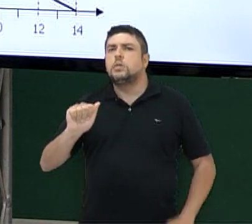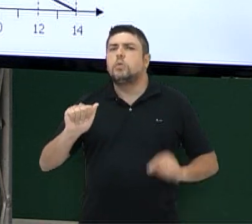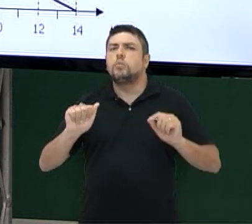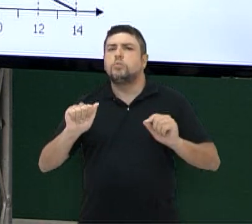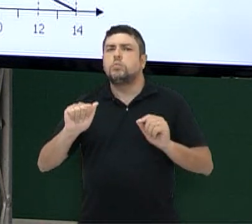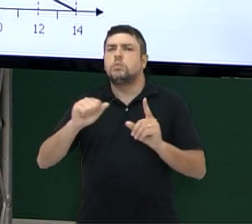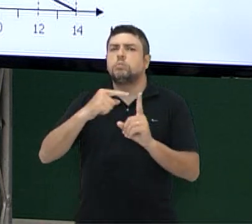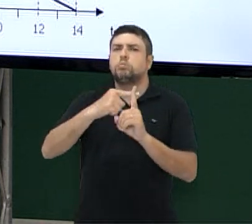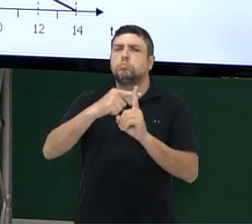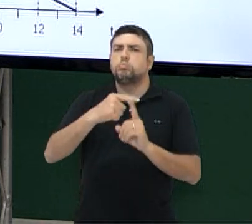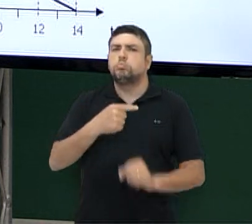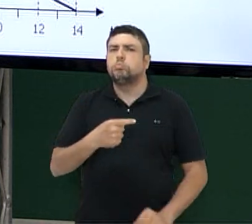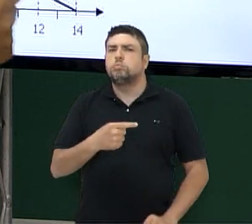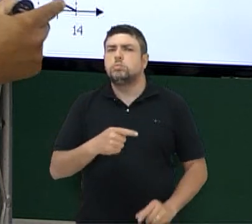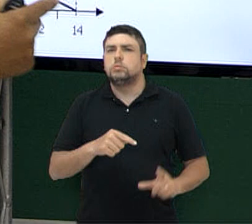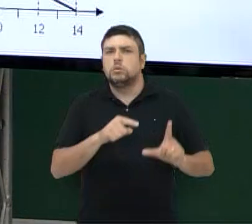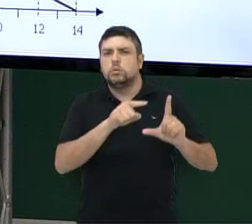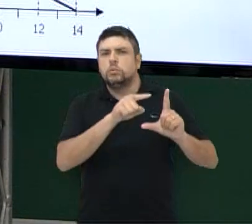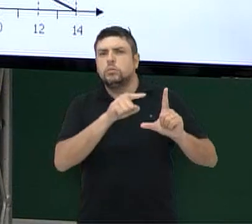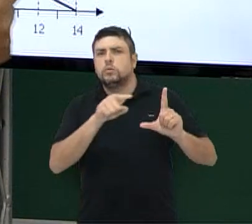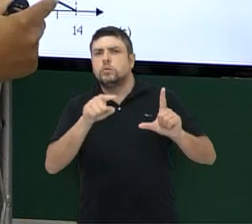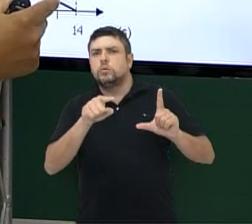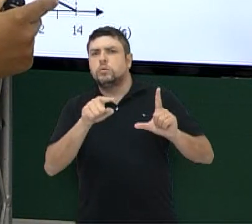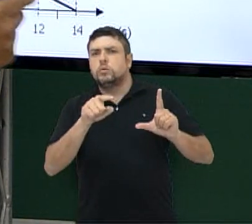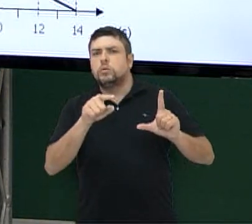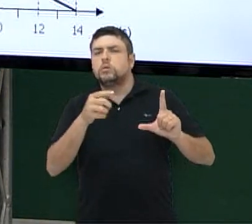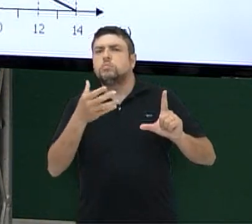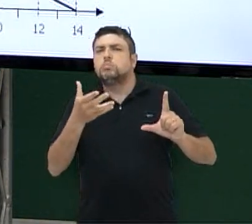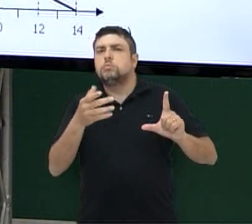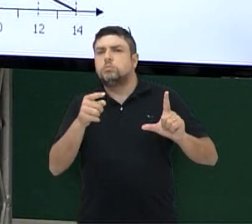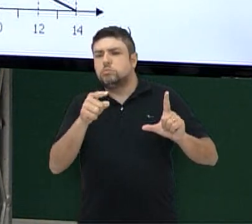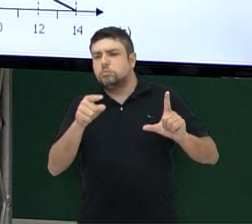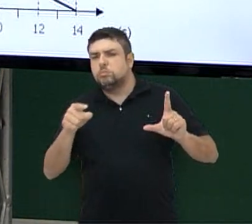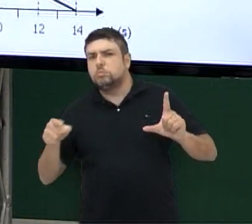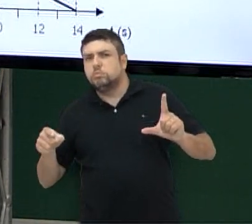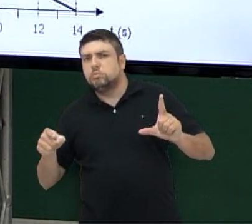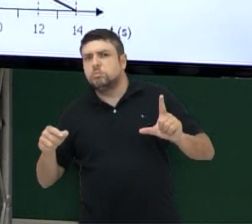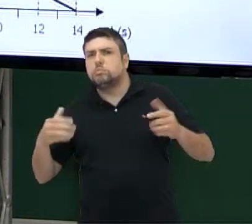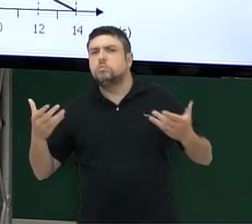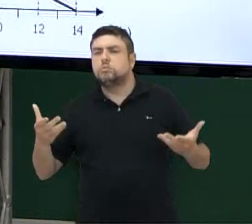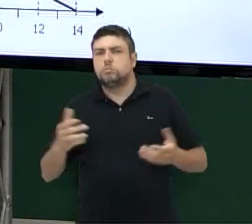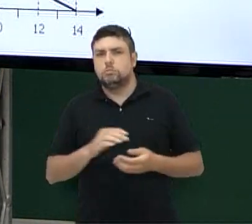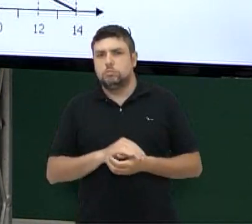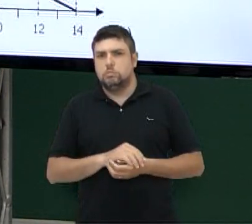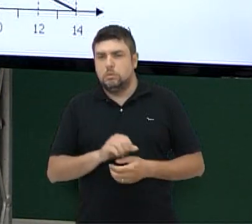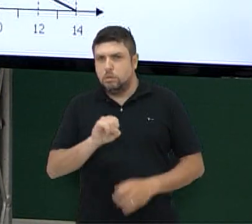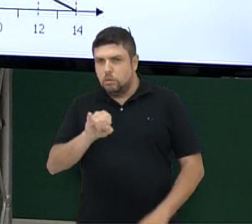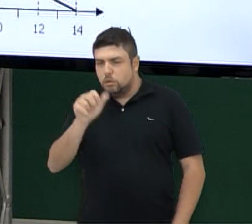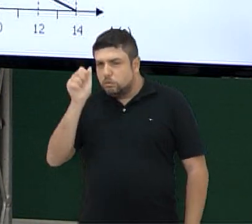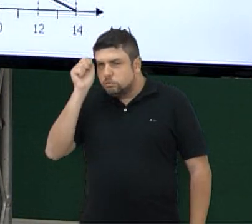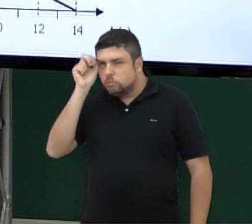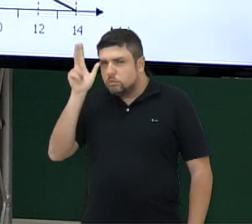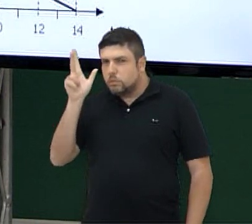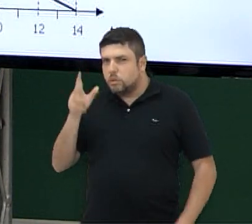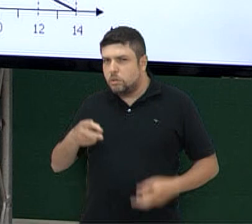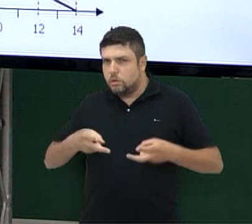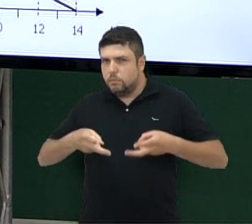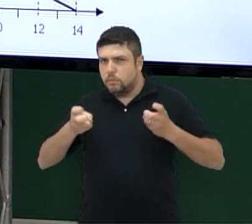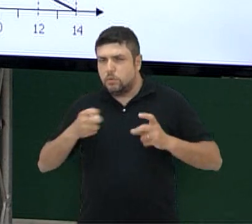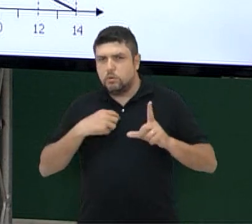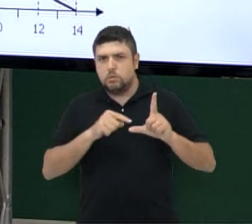sinal da aceleração aqui? E qual é o sinal da aceleração aqui? Se vocês forem bem espertinhos, vocês vão perceber que